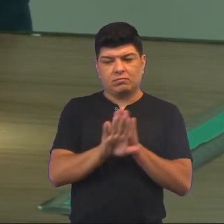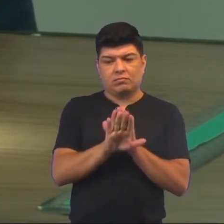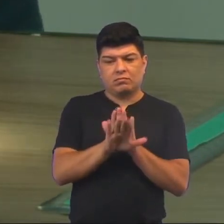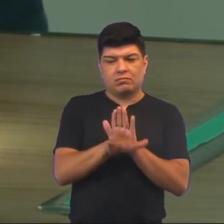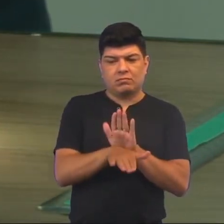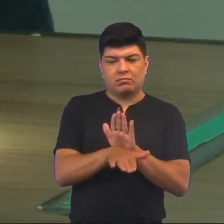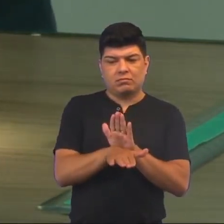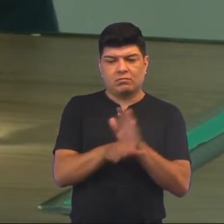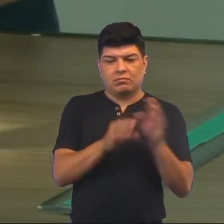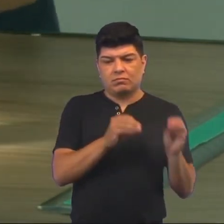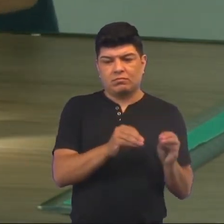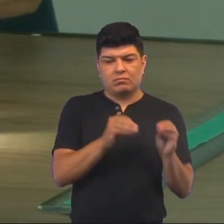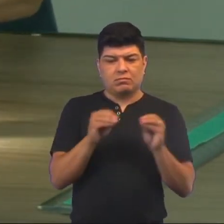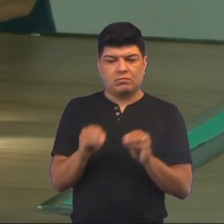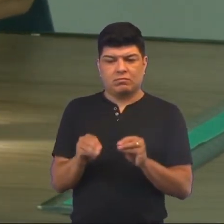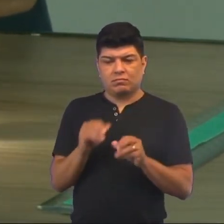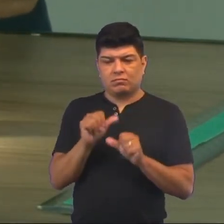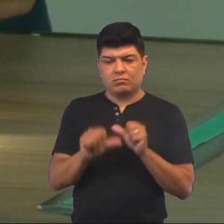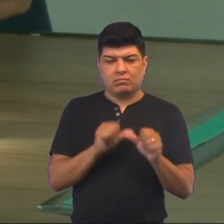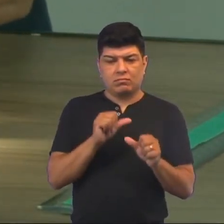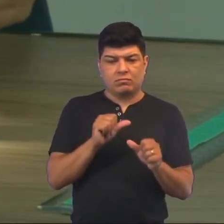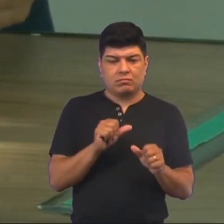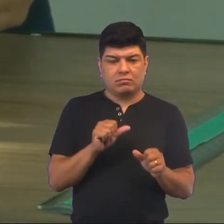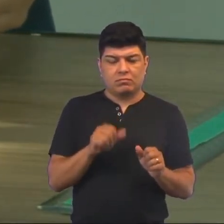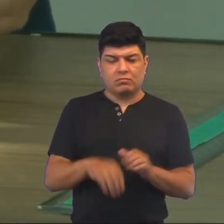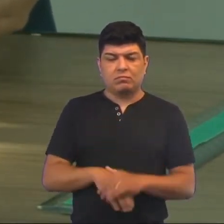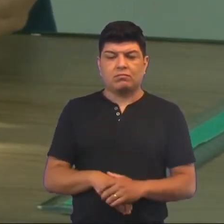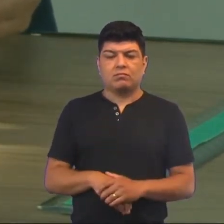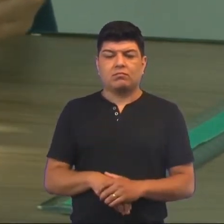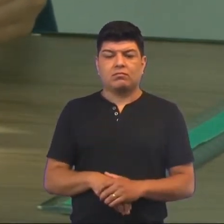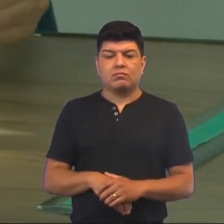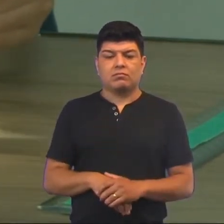Viu como mudou a posição, ó? Vou fazer outra marcação aqui, ó.